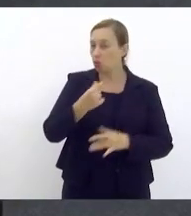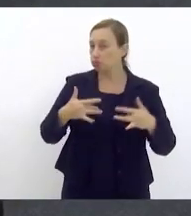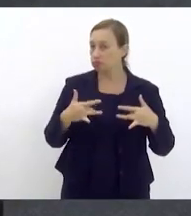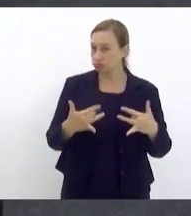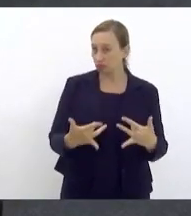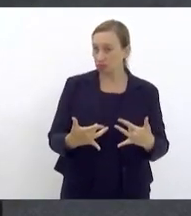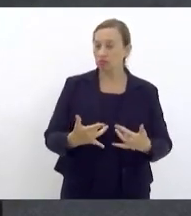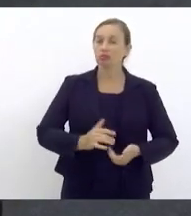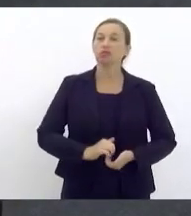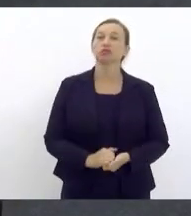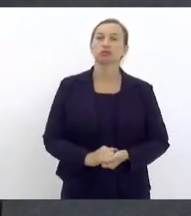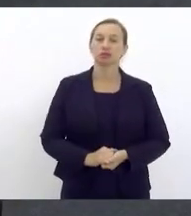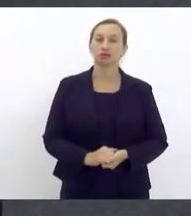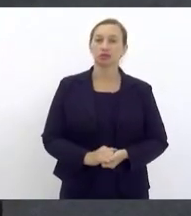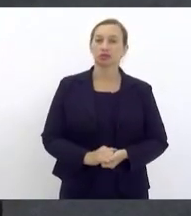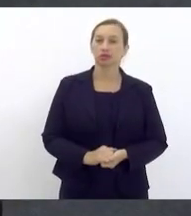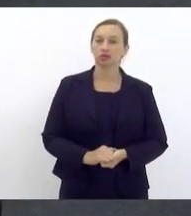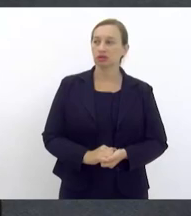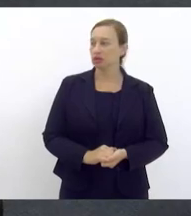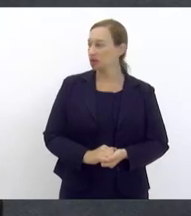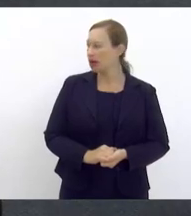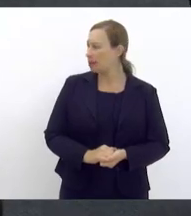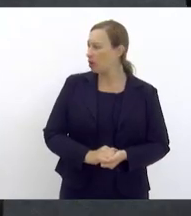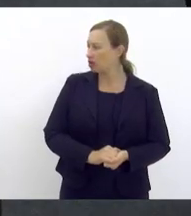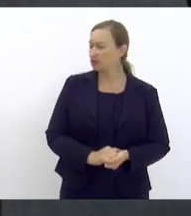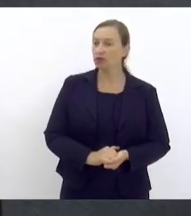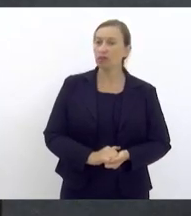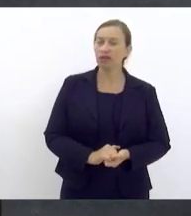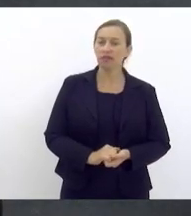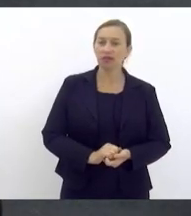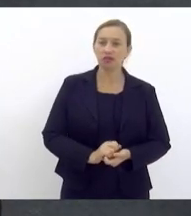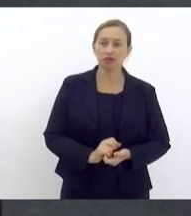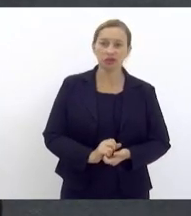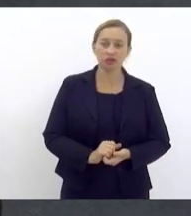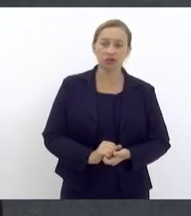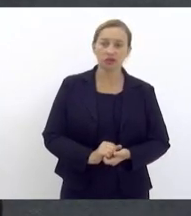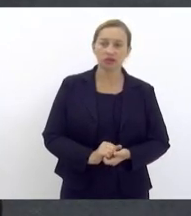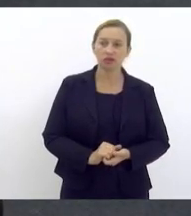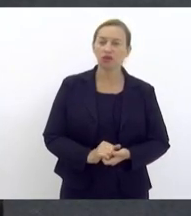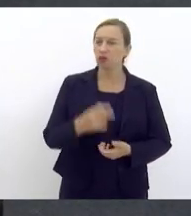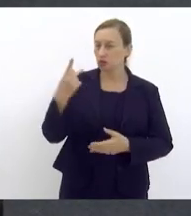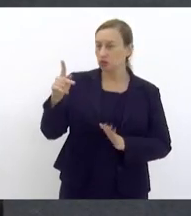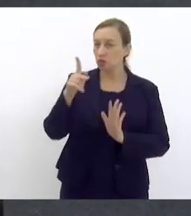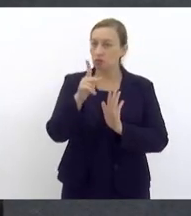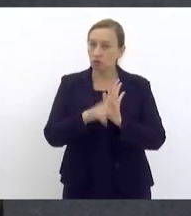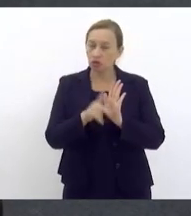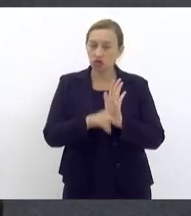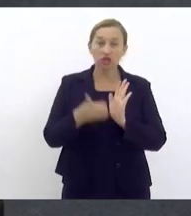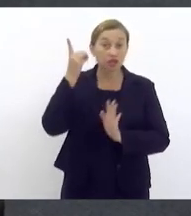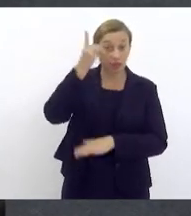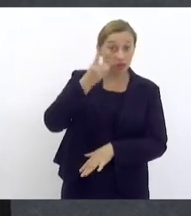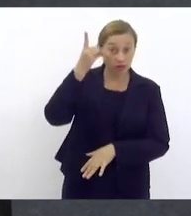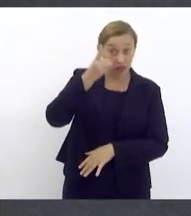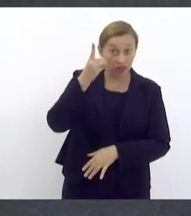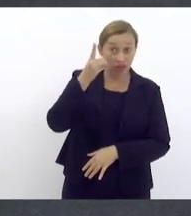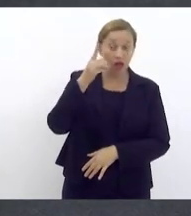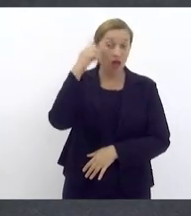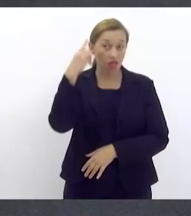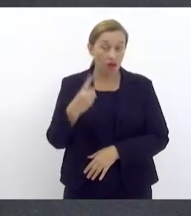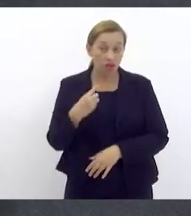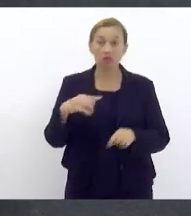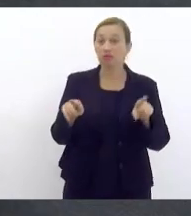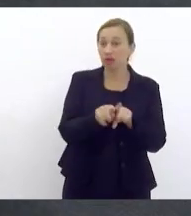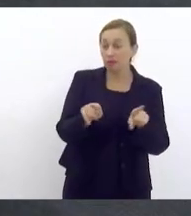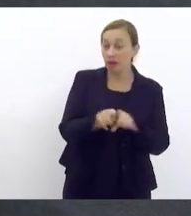e que vossa excelência lembrou bem projeto se eu não me engano divórcio excelência deputada Dani também é